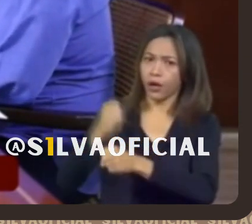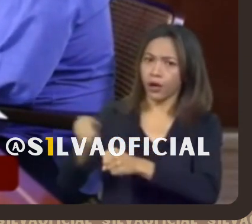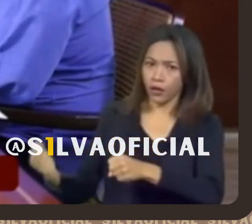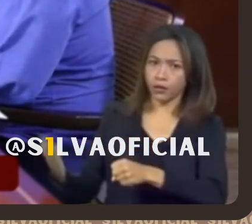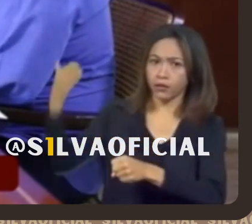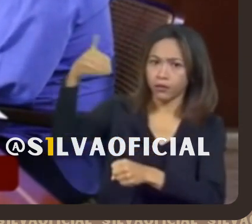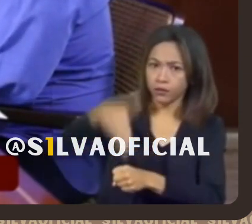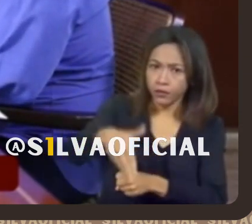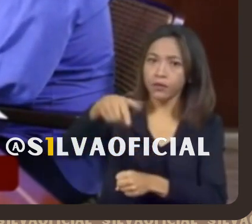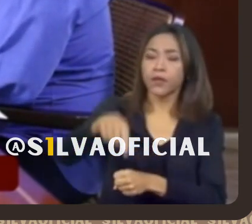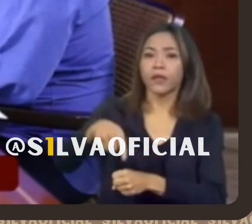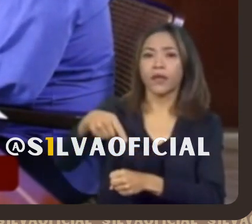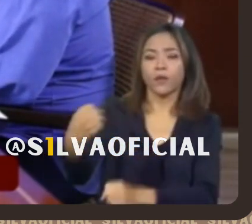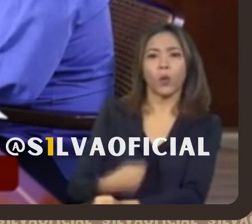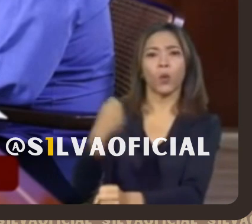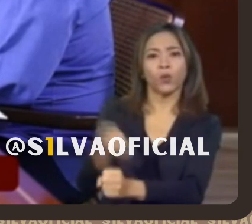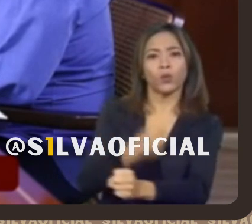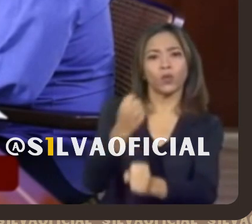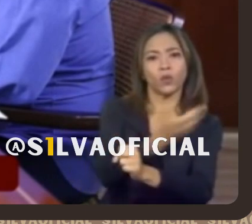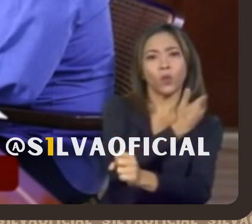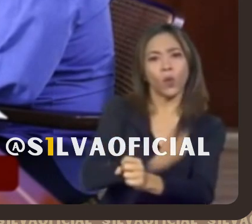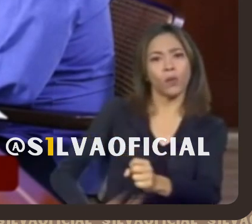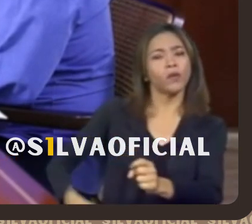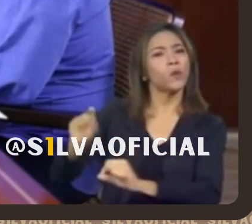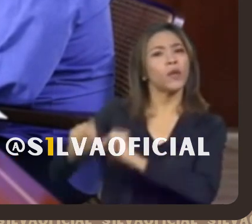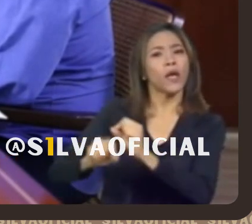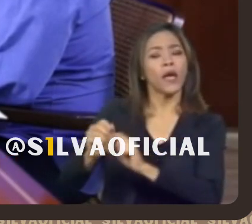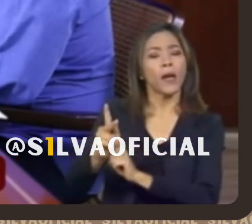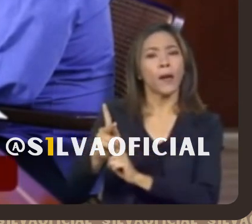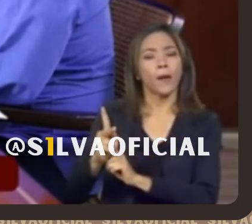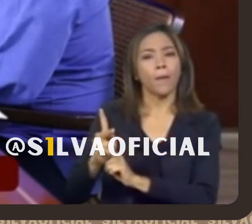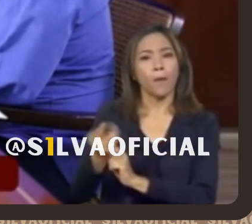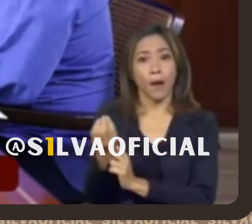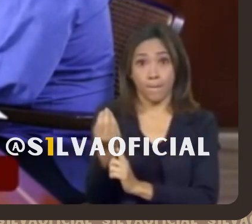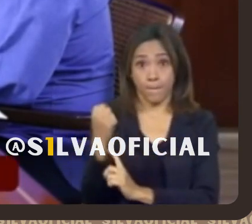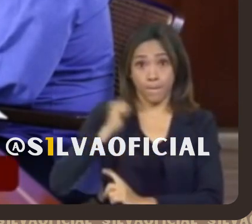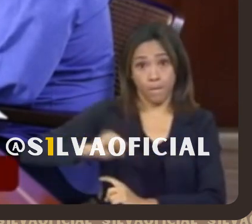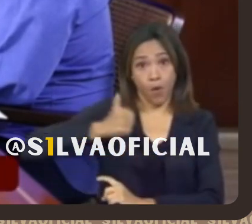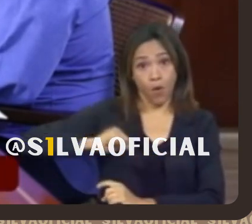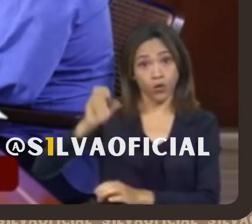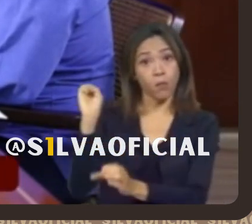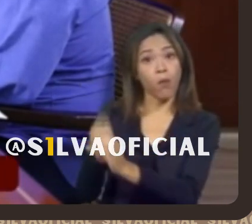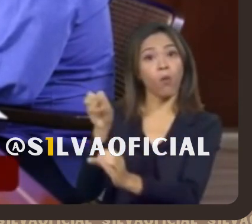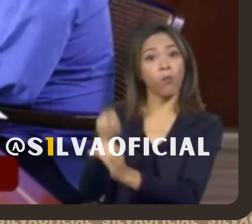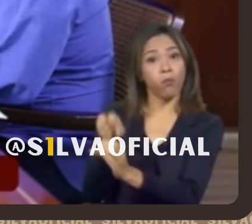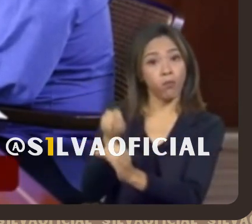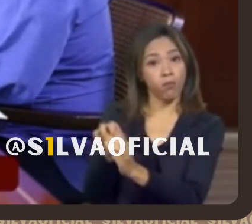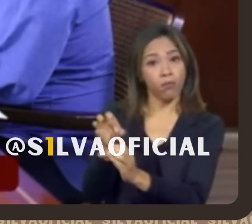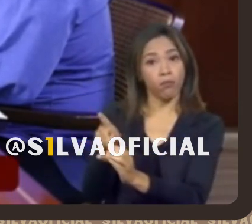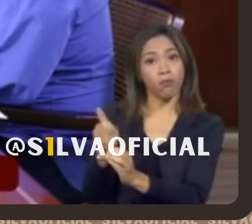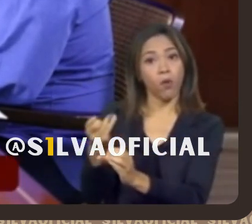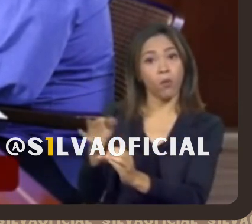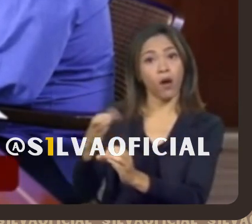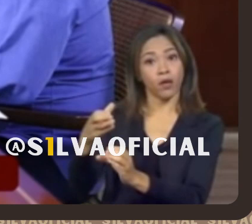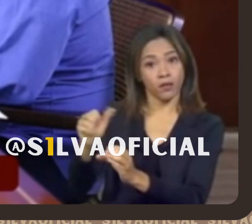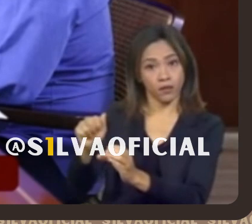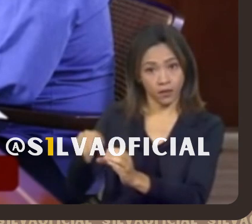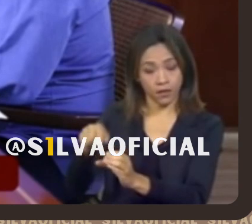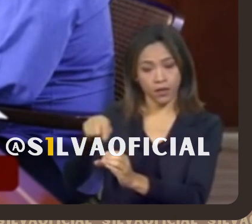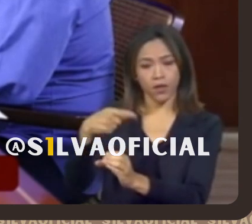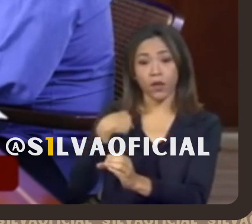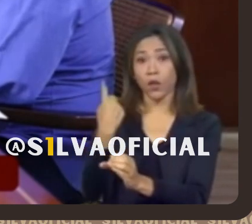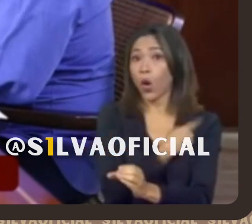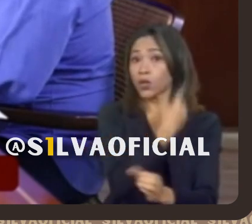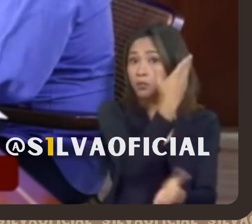é a bolsa poupança para aluno do ensino médio Nós perdemos hoje milhares e centenas e milhares de